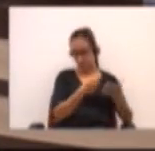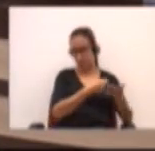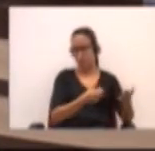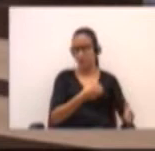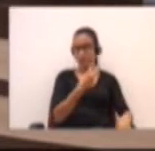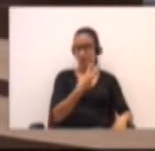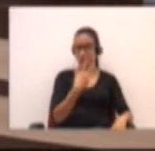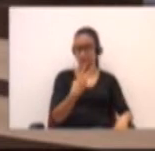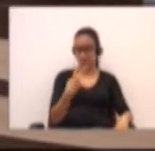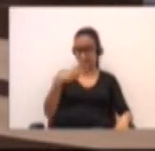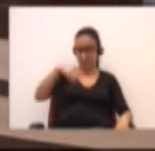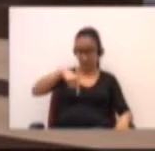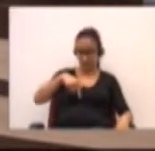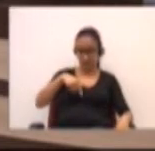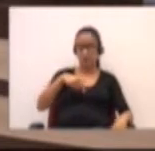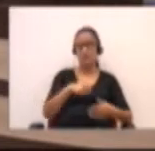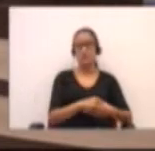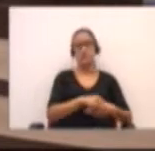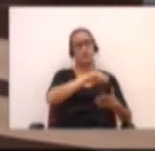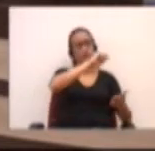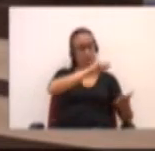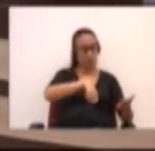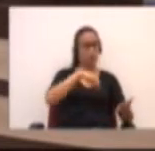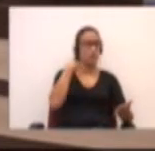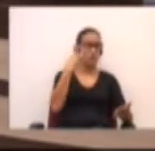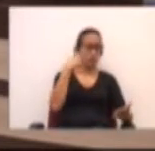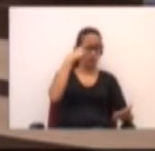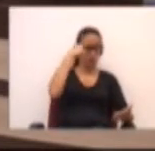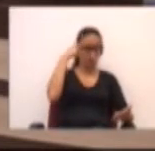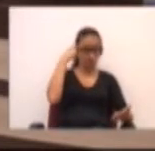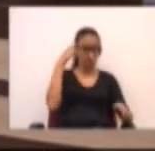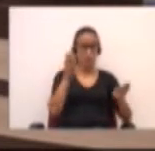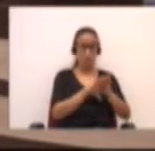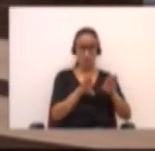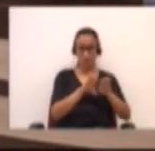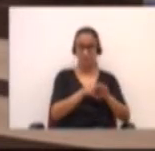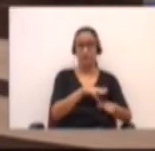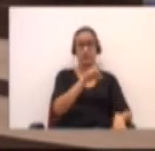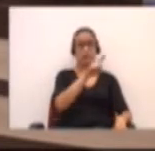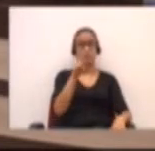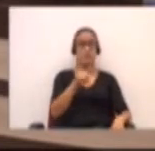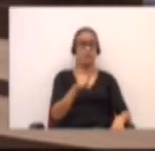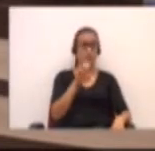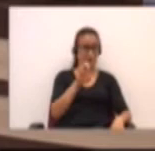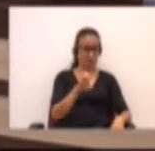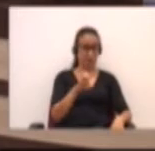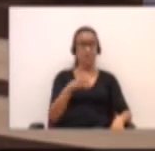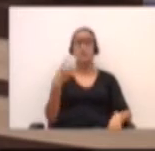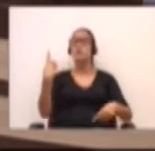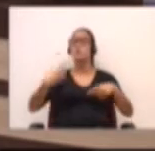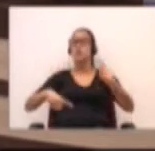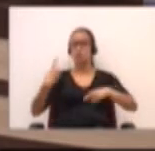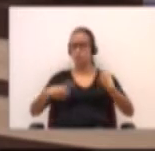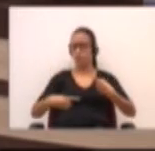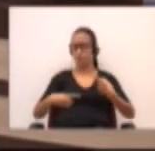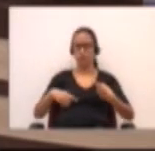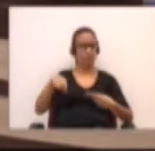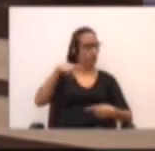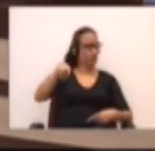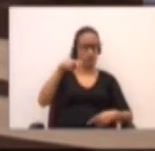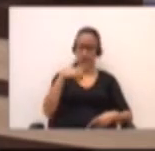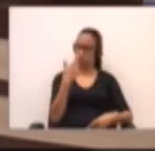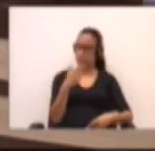Dr. Júlio e também pelo vereador José Damix. Coloca em discussão. Algum vereador deseja discutir? Não